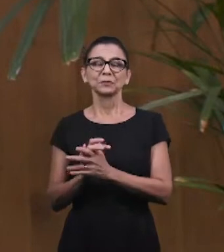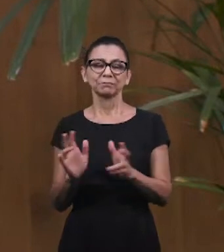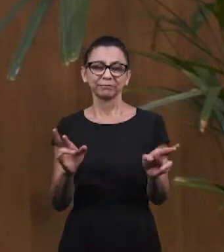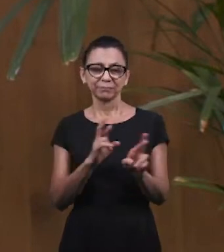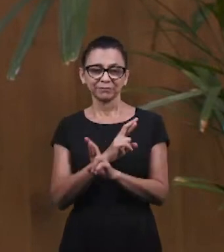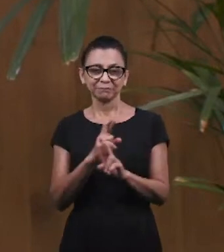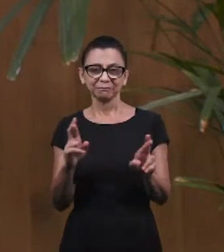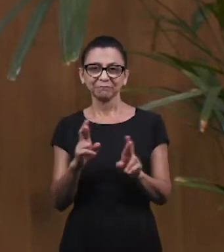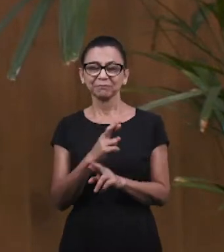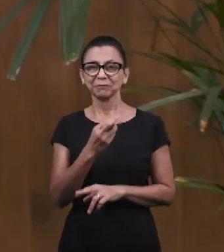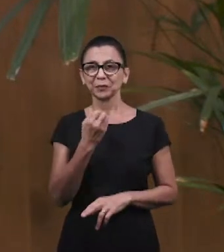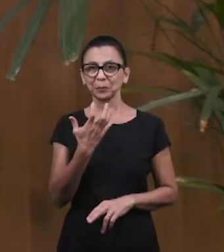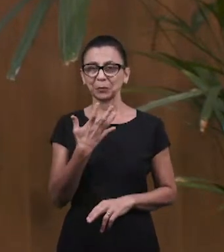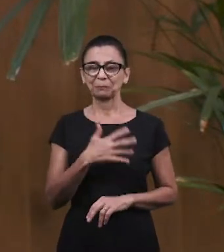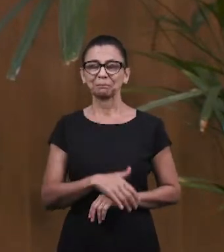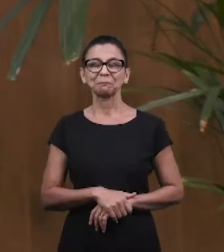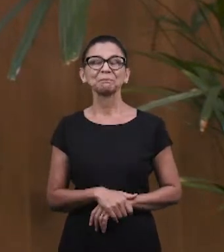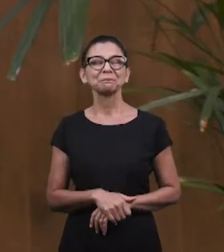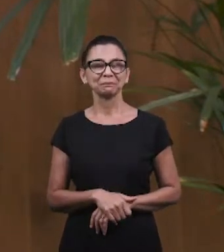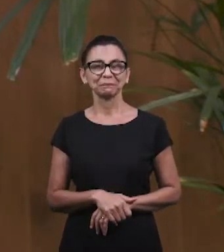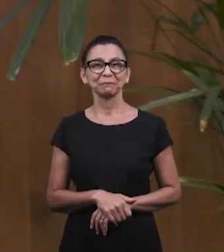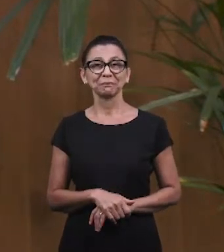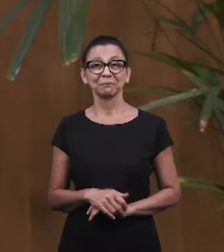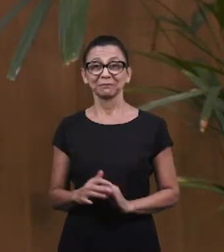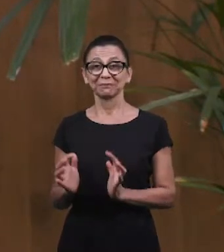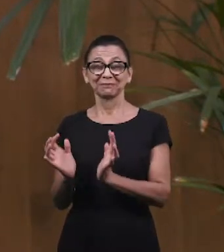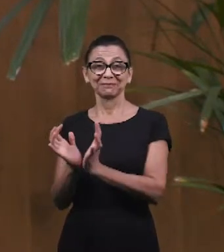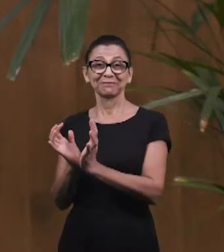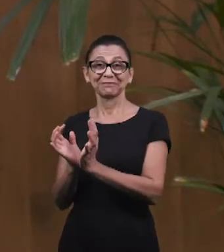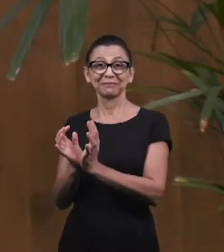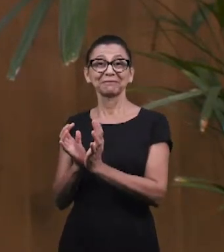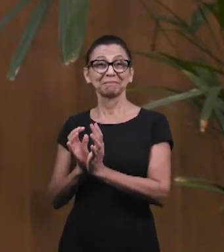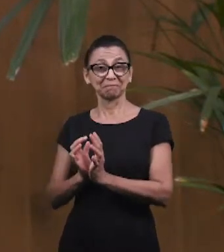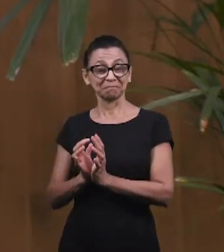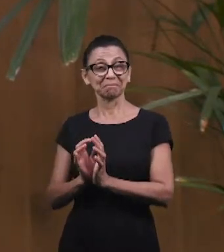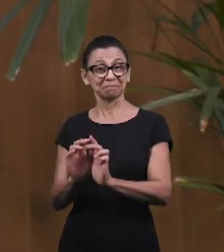crianças, intermediários e adolescentes. Uma classe realmente